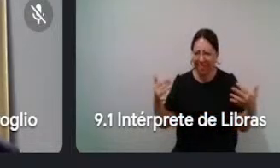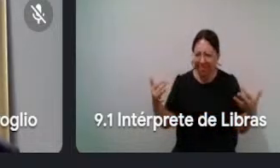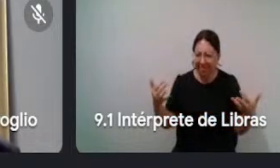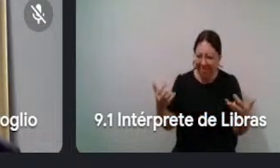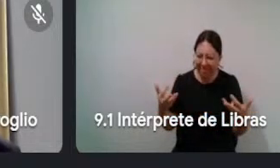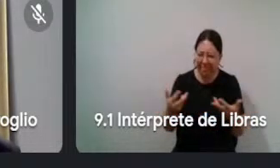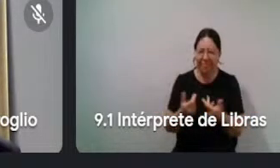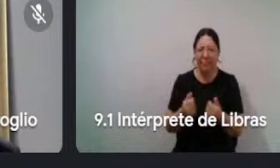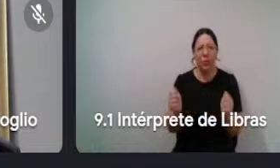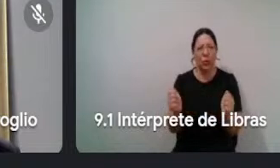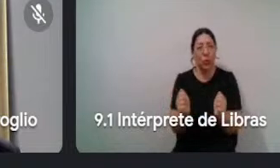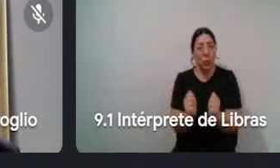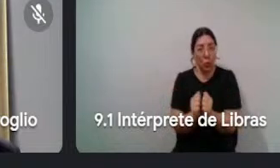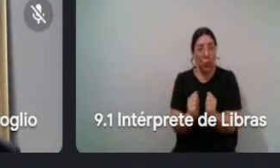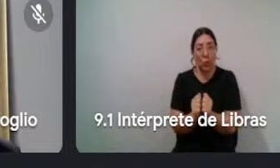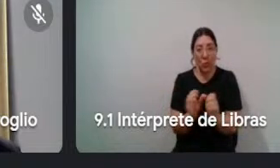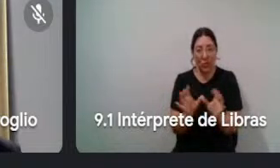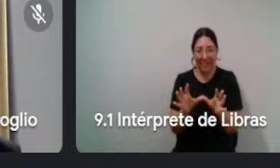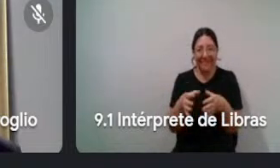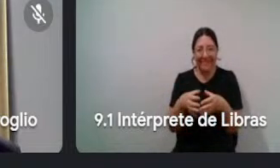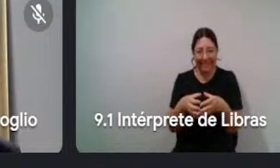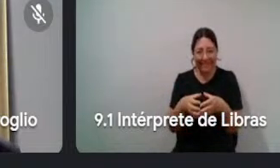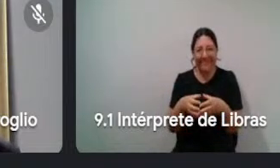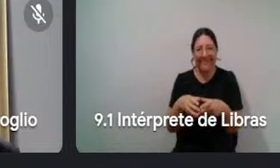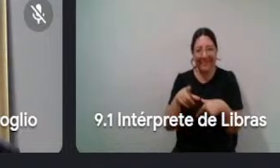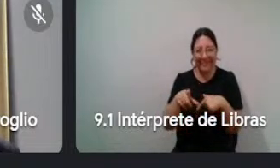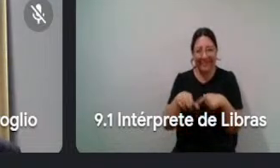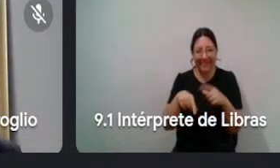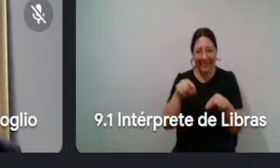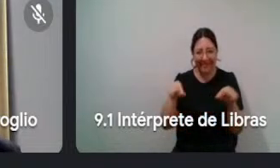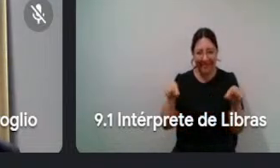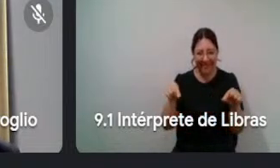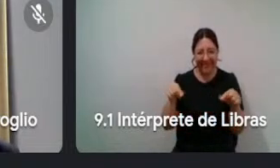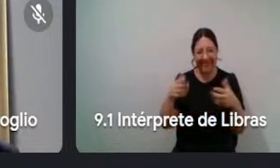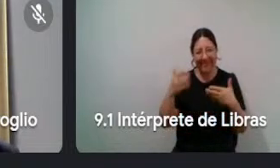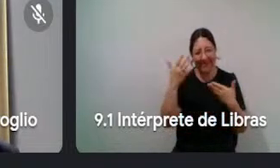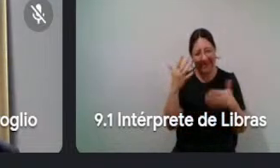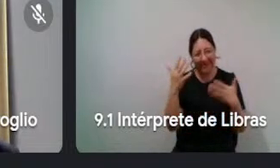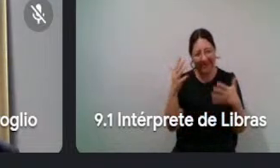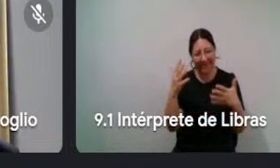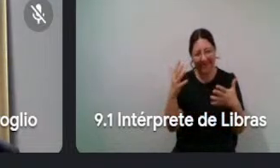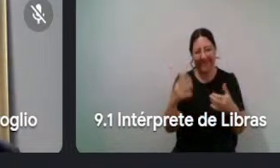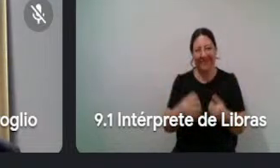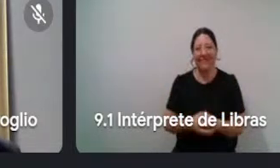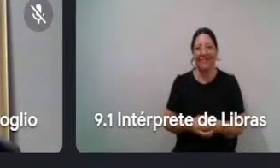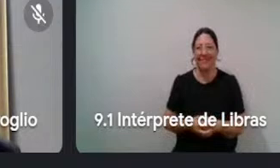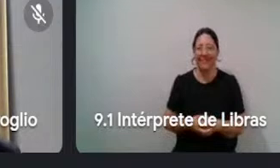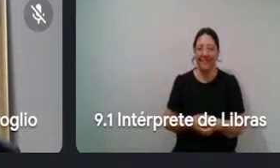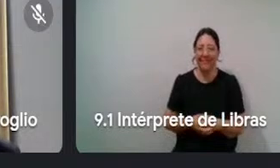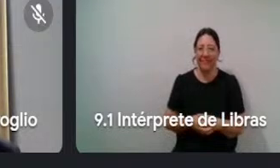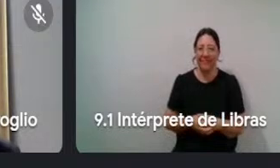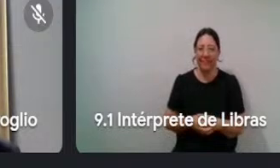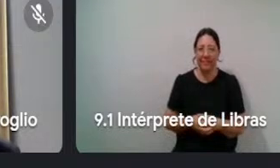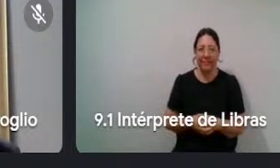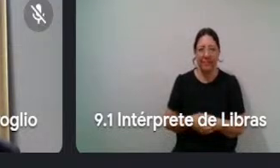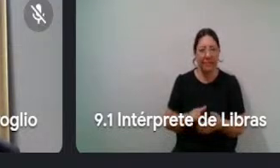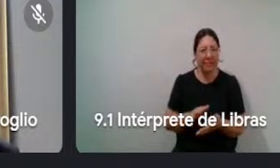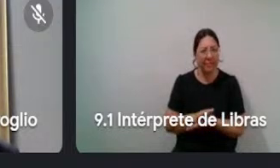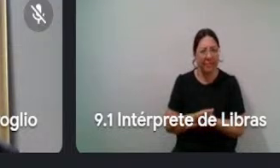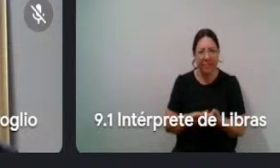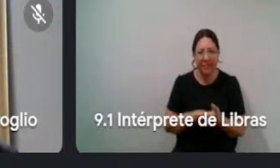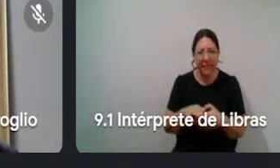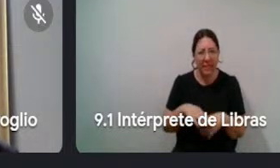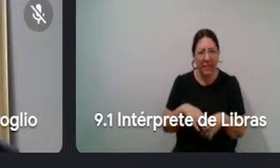juntamente com os demais escolhidos. Então, meus parabéns ao senhor. Nada mais havendo, então,